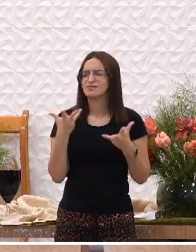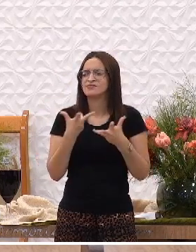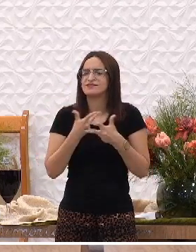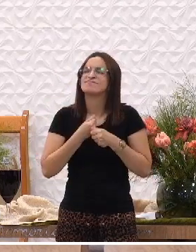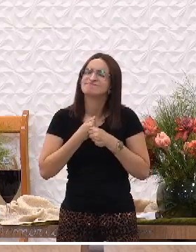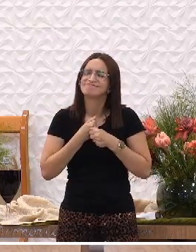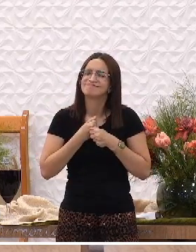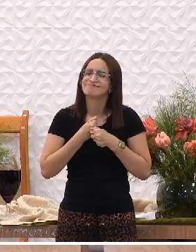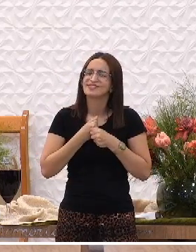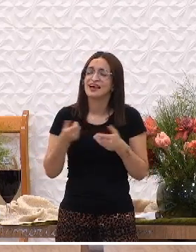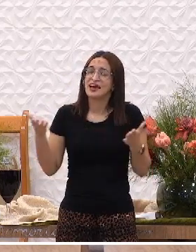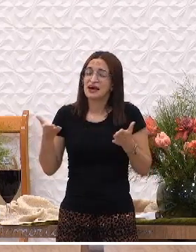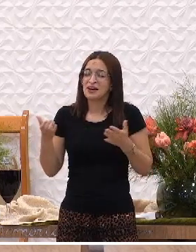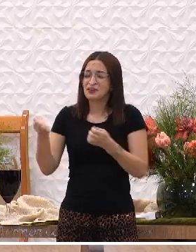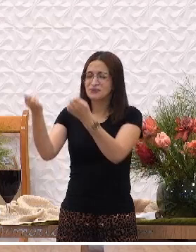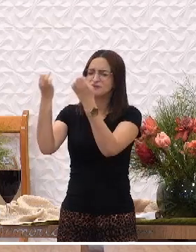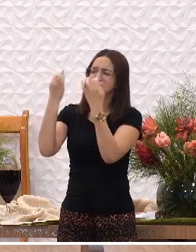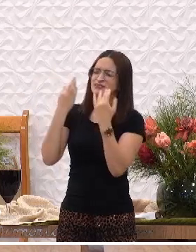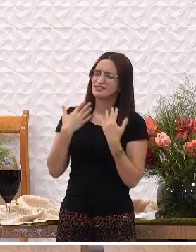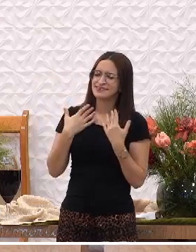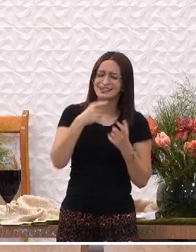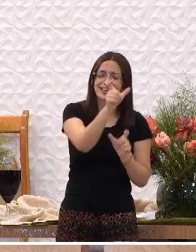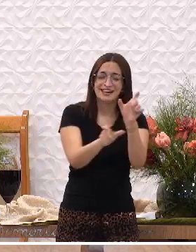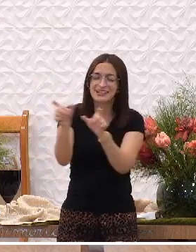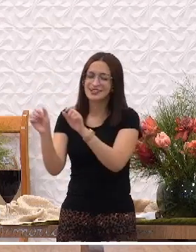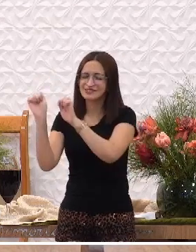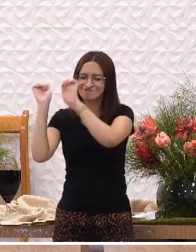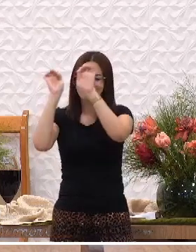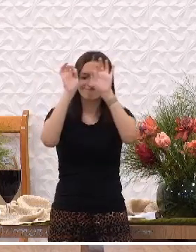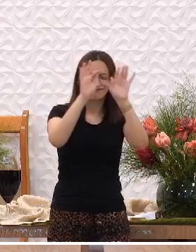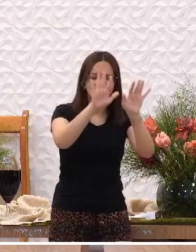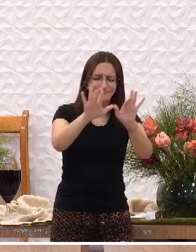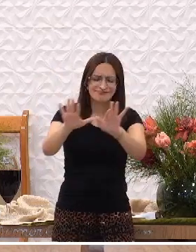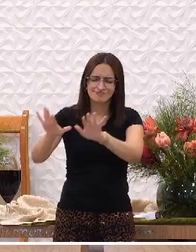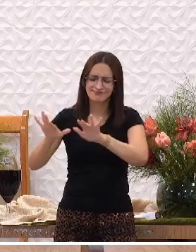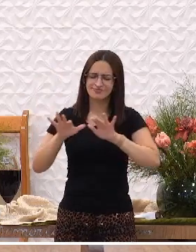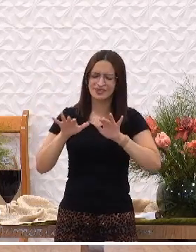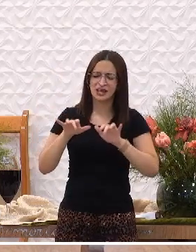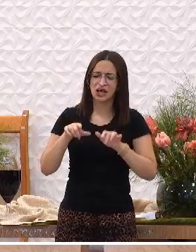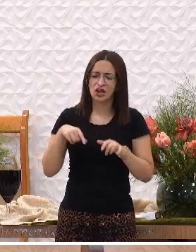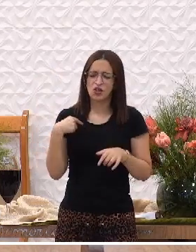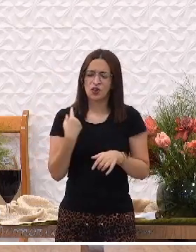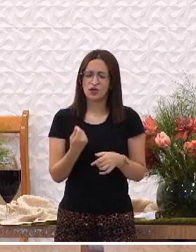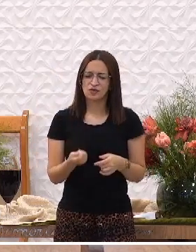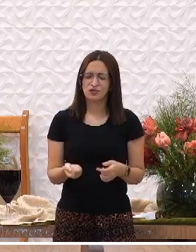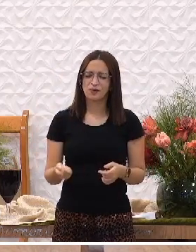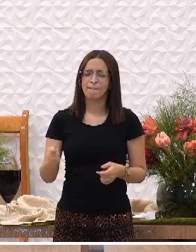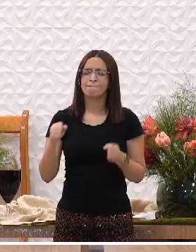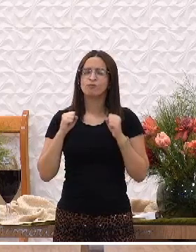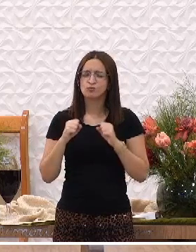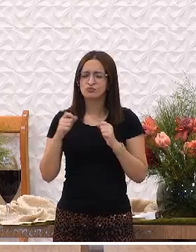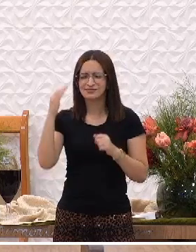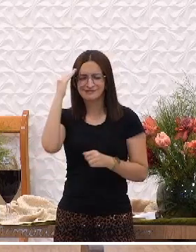abençoa e abençoa também todos que estão aqui ouvindo, ó Deus. Que a gente entenda aspectos doutrinários que realmente